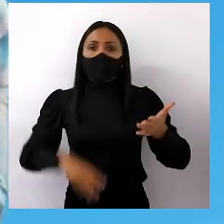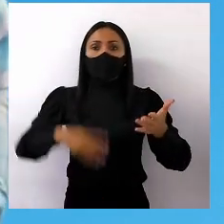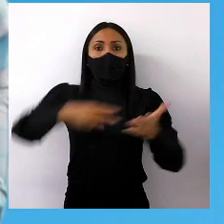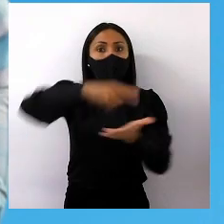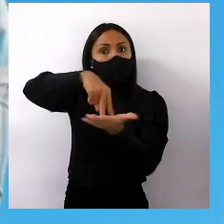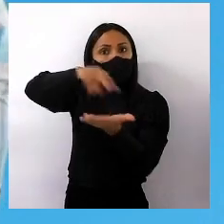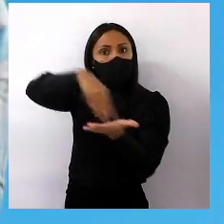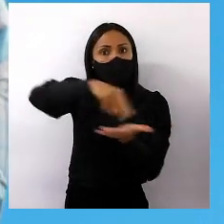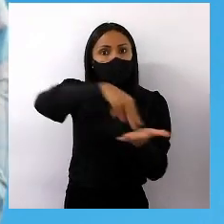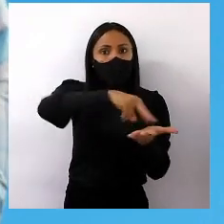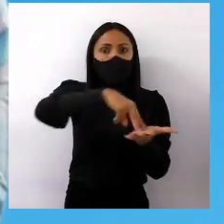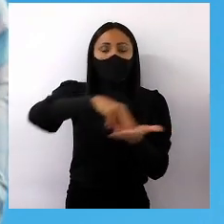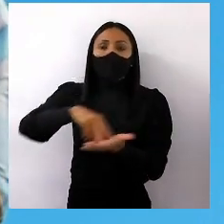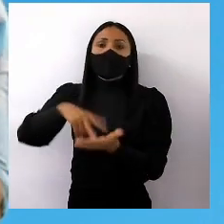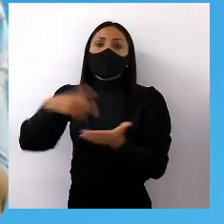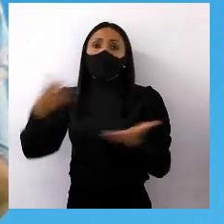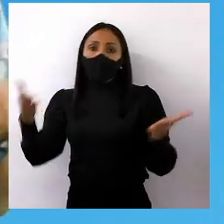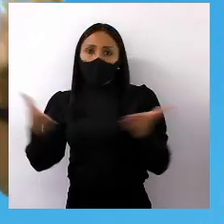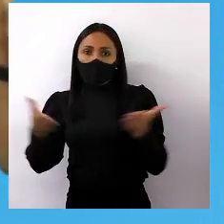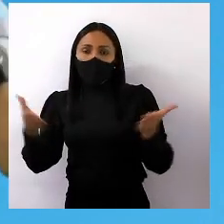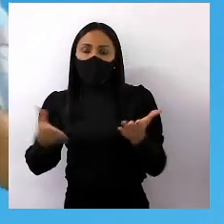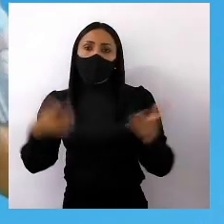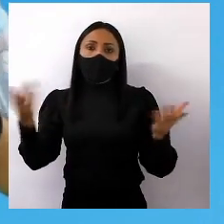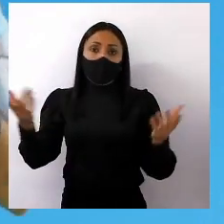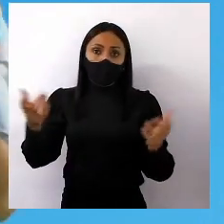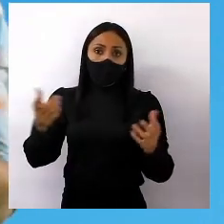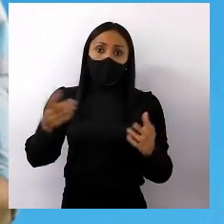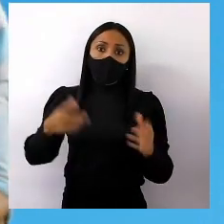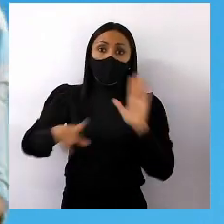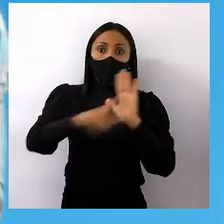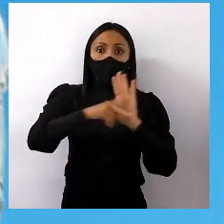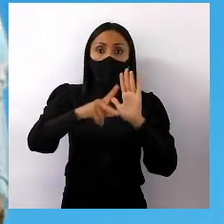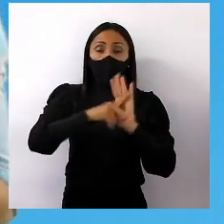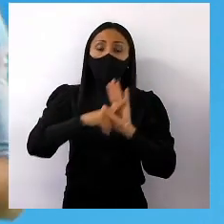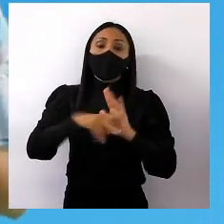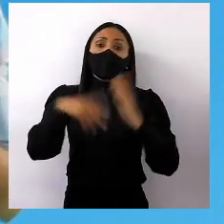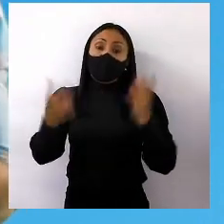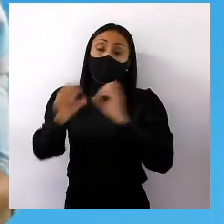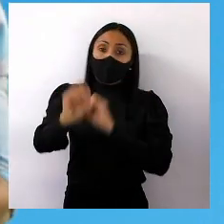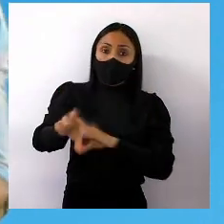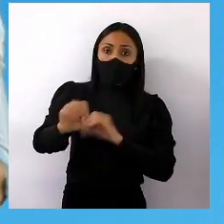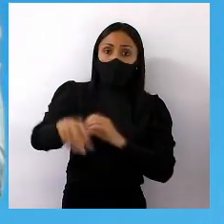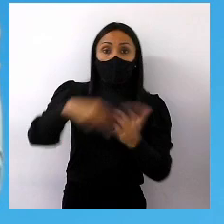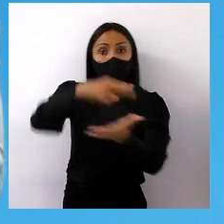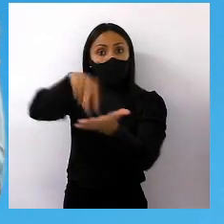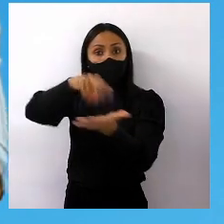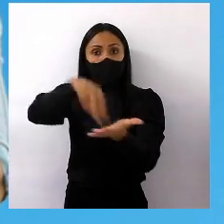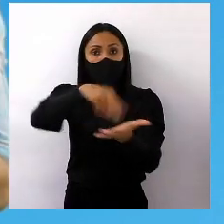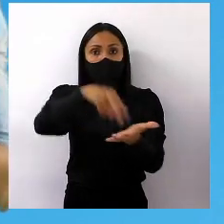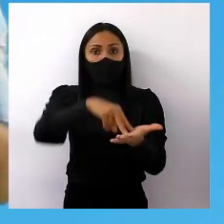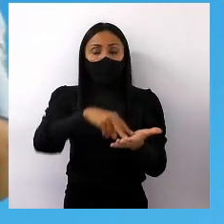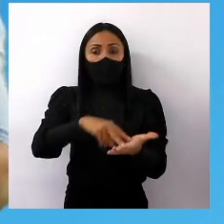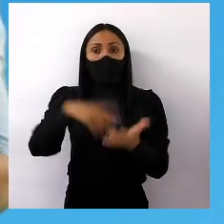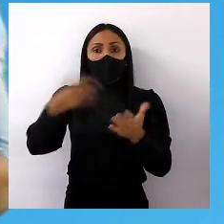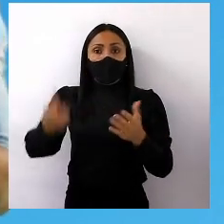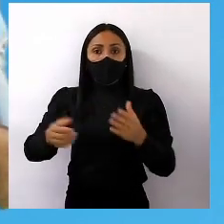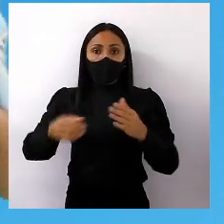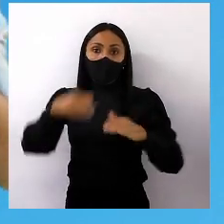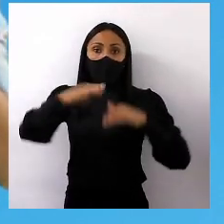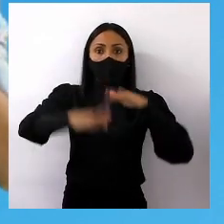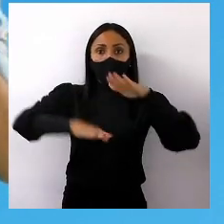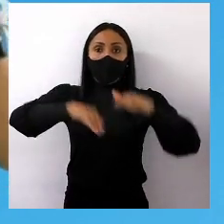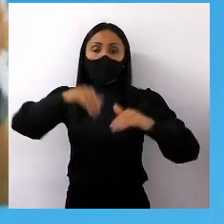instituído em algumas escolas do Recife. O próprio Balé Popular dá aulas desse método, não é? Um método de dança com passos, né,